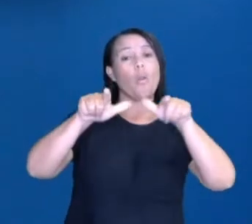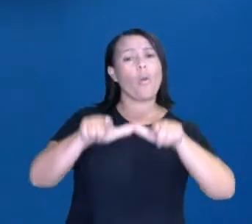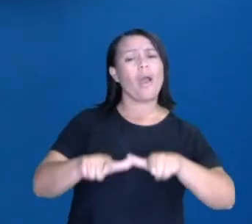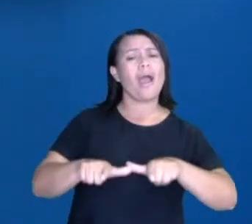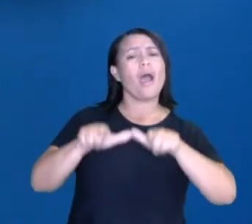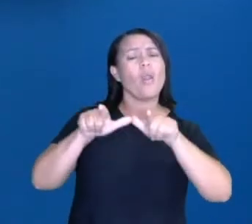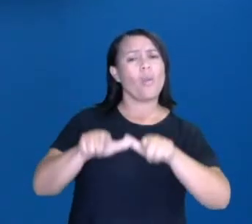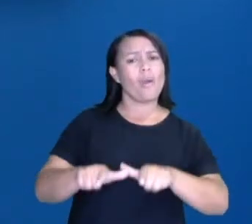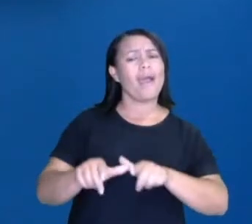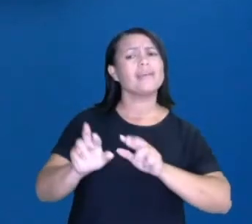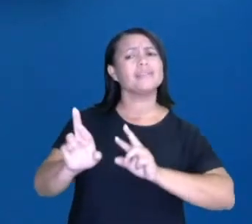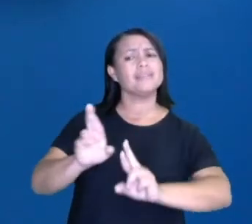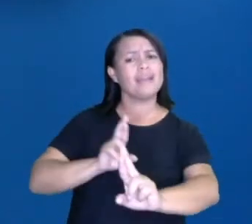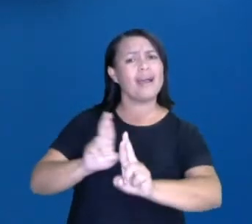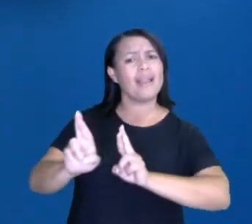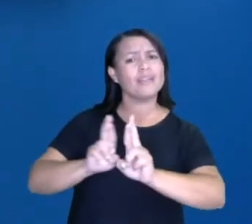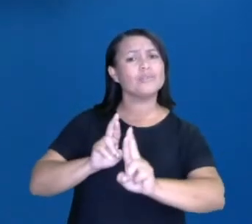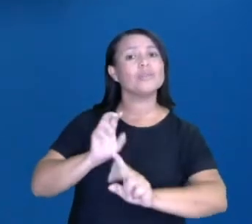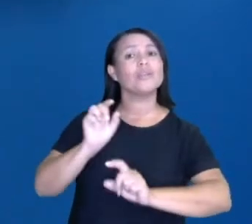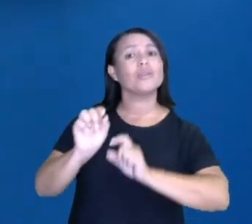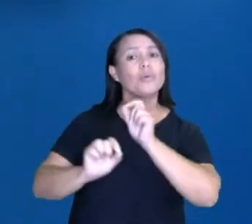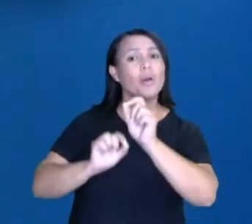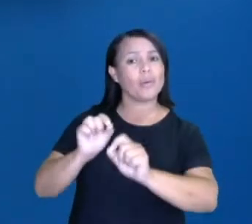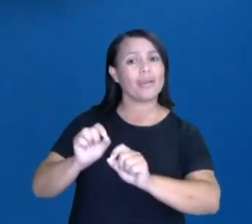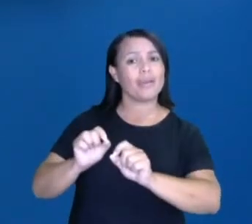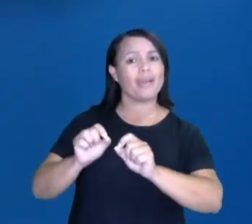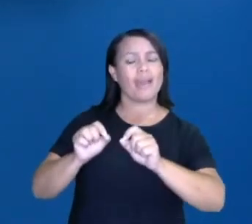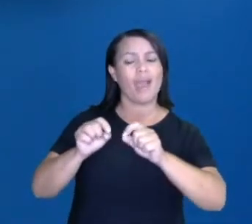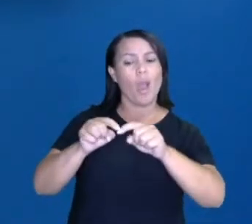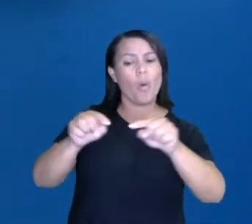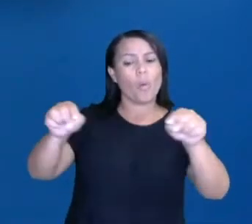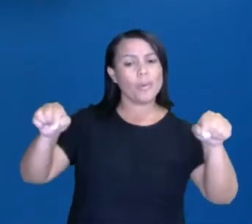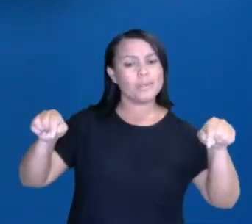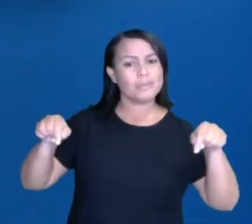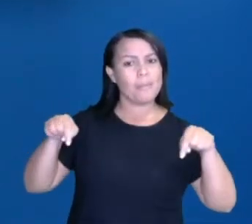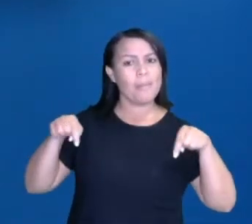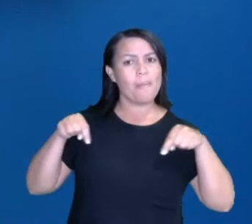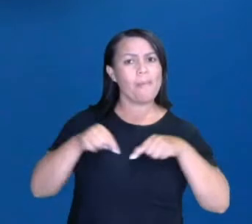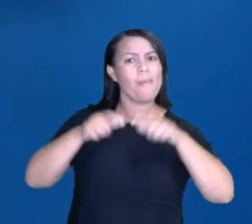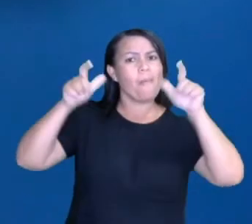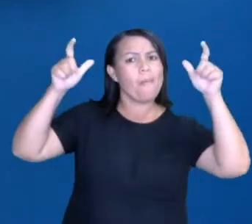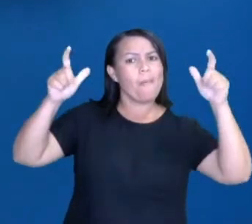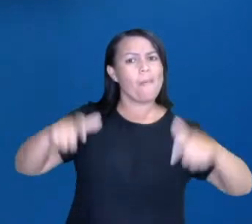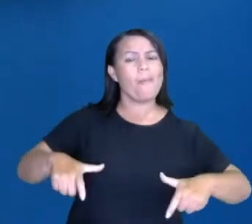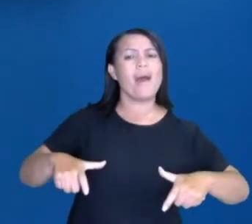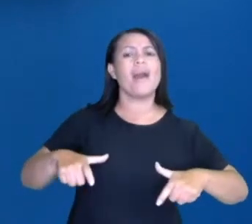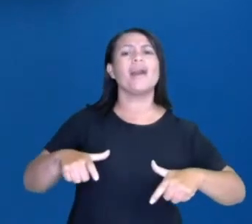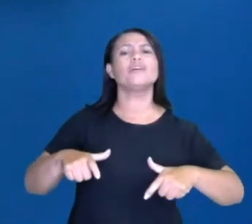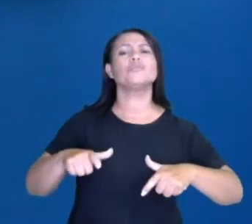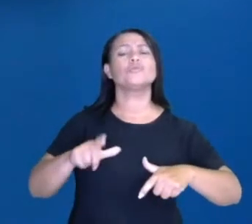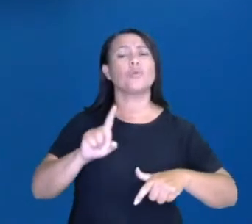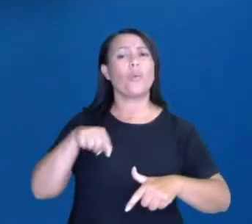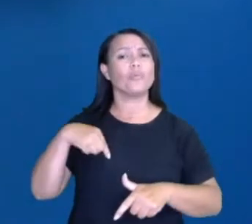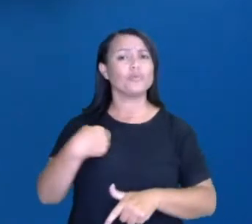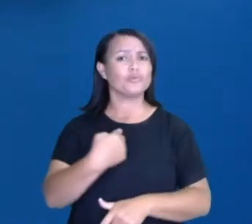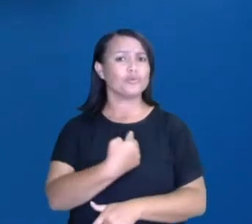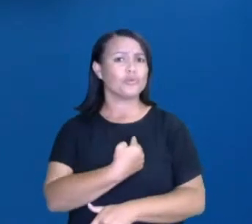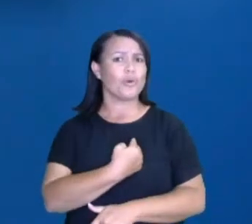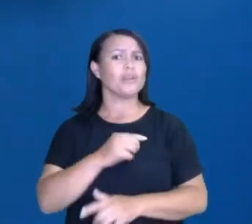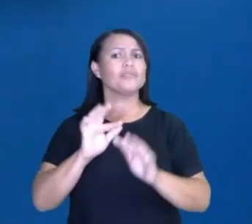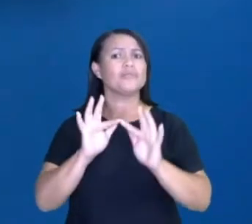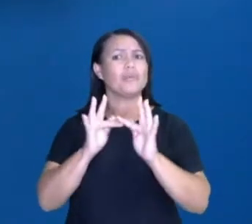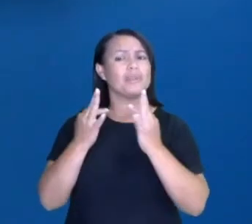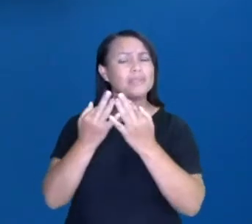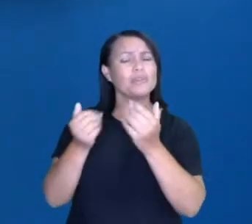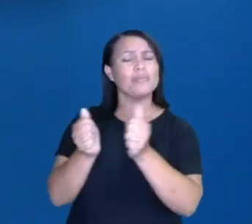O lugar está relacionado a espaço com que nos familiarizamos, tais como